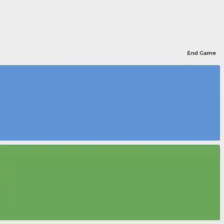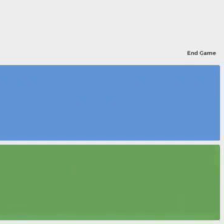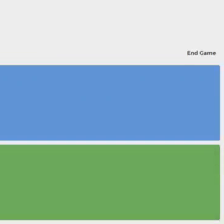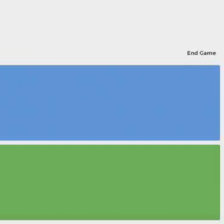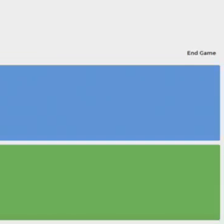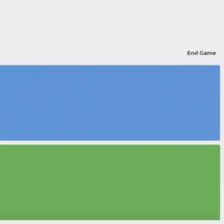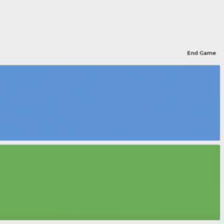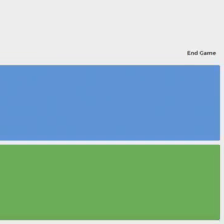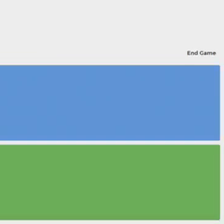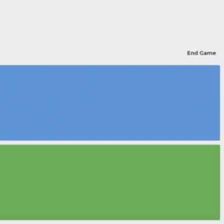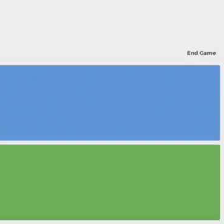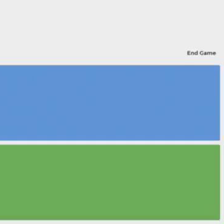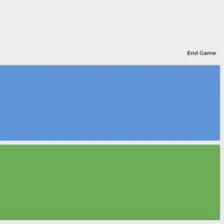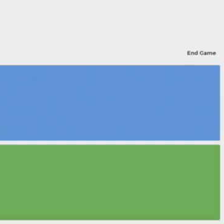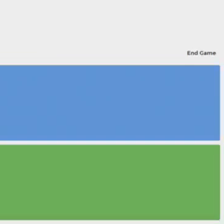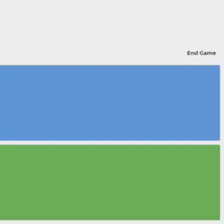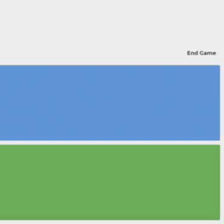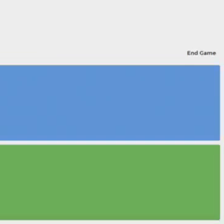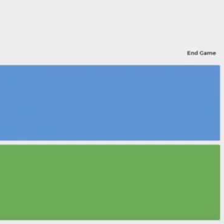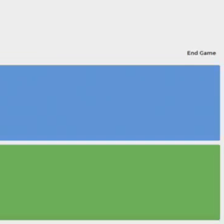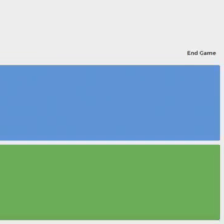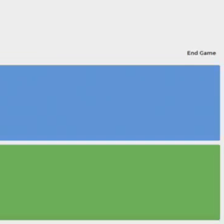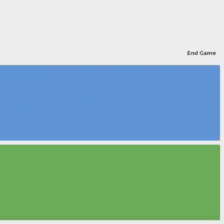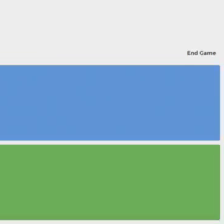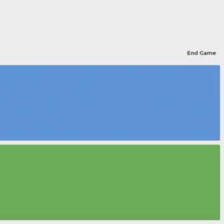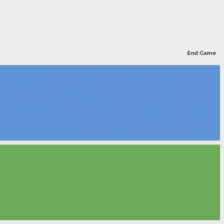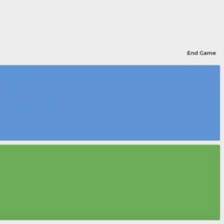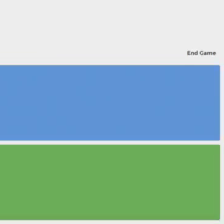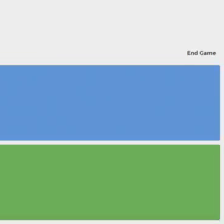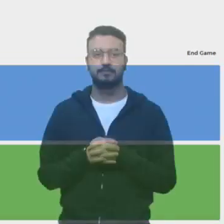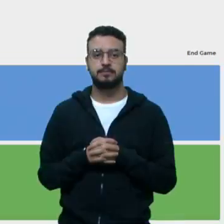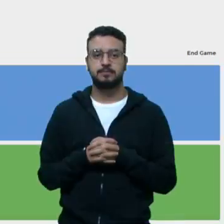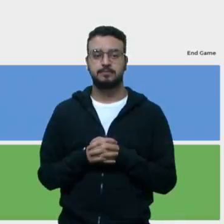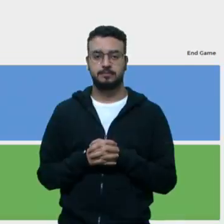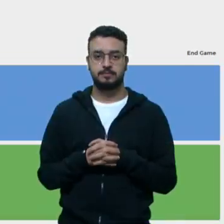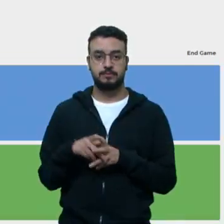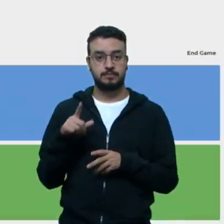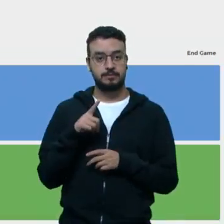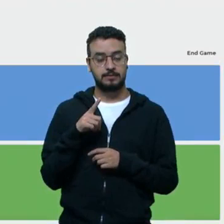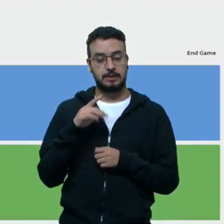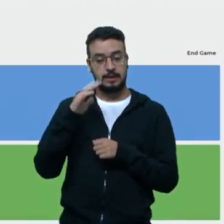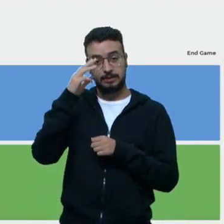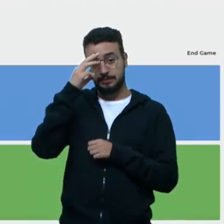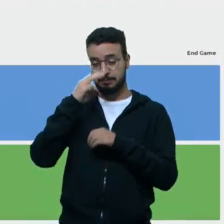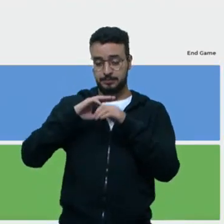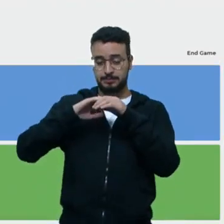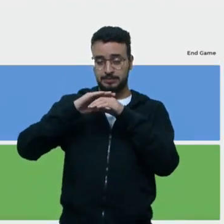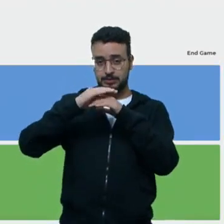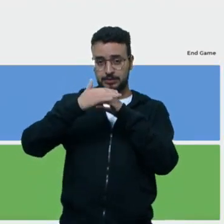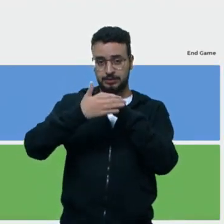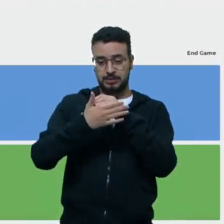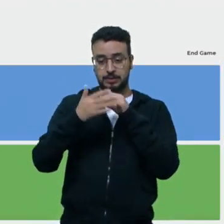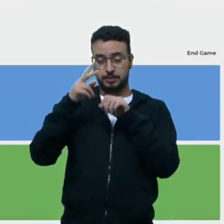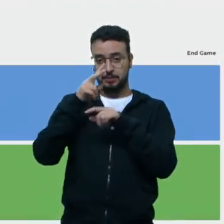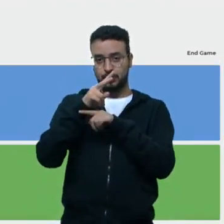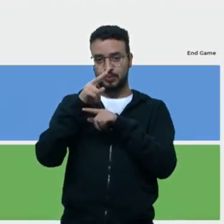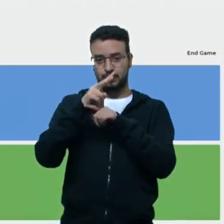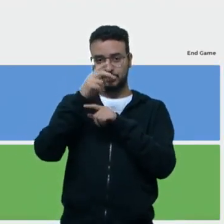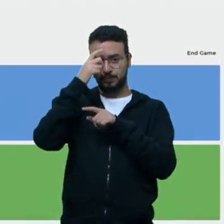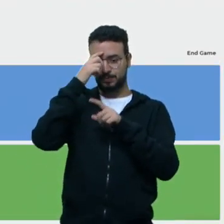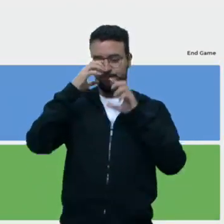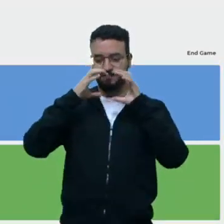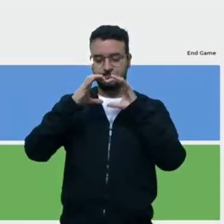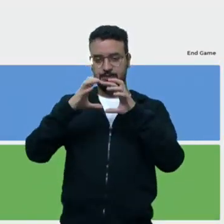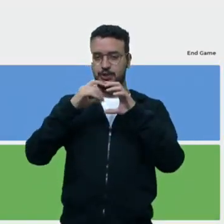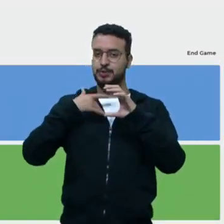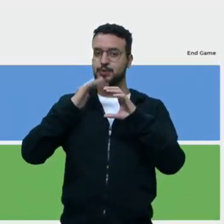Beleza, tivemos aí as meninges. As meninges que fazem a proteção do sistema nervoso central. Já falei